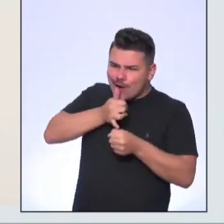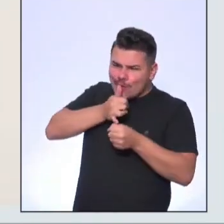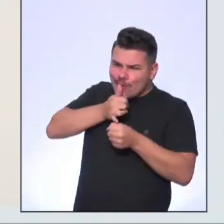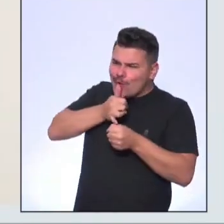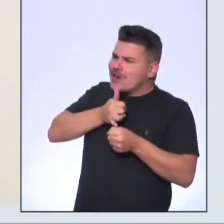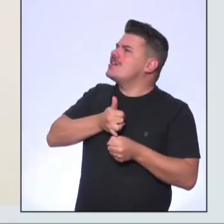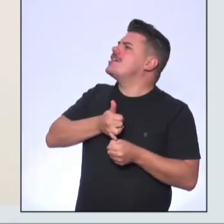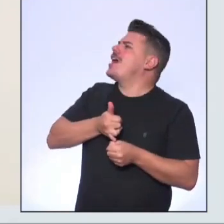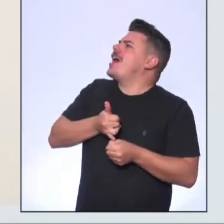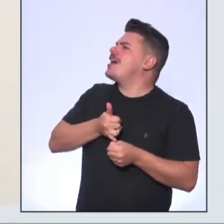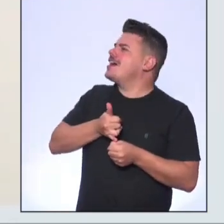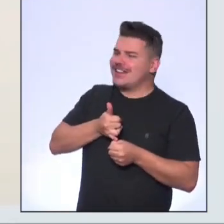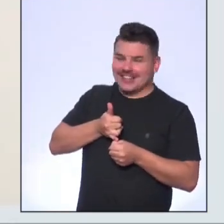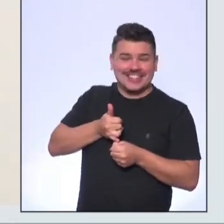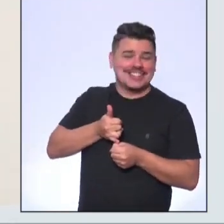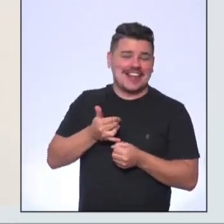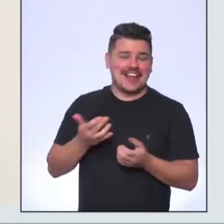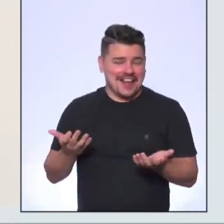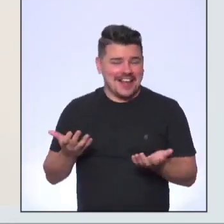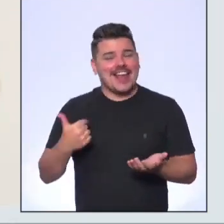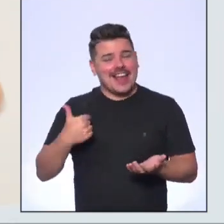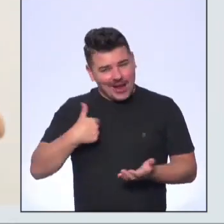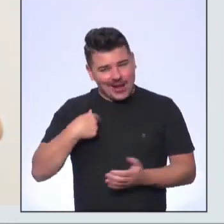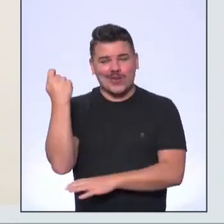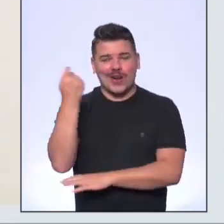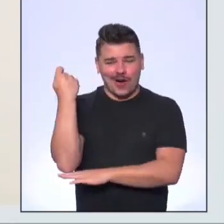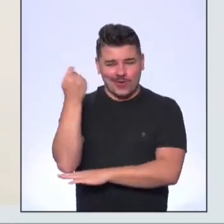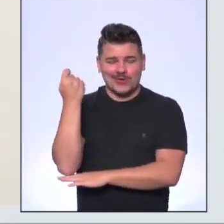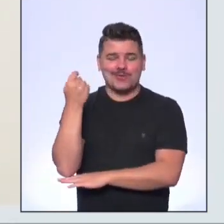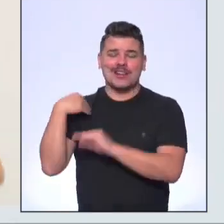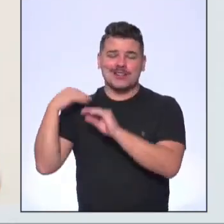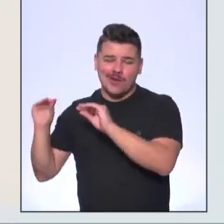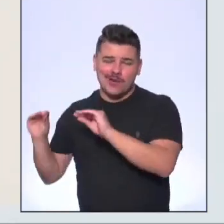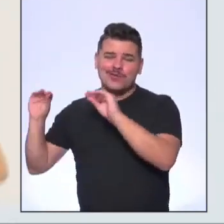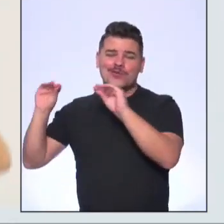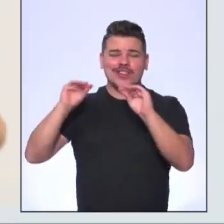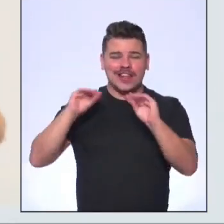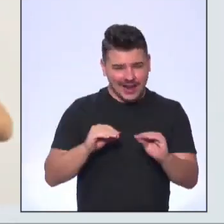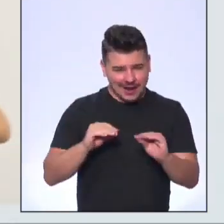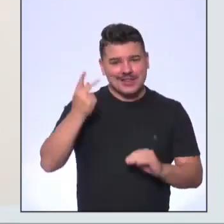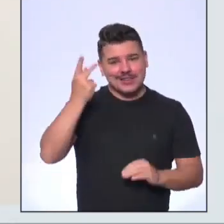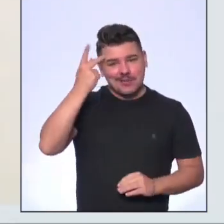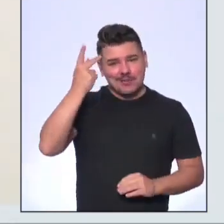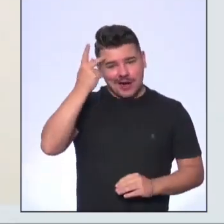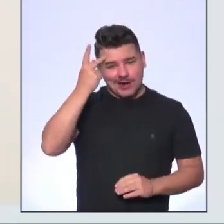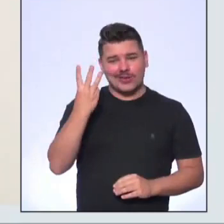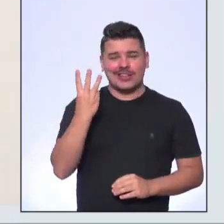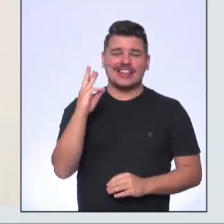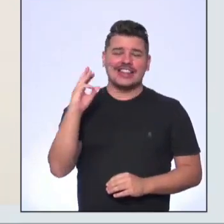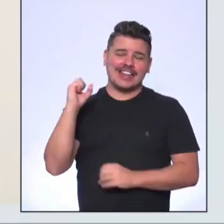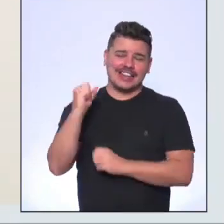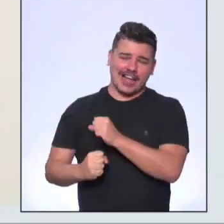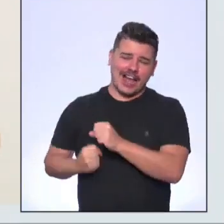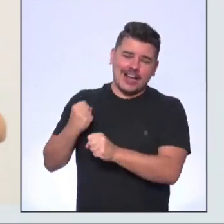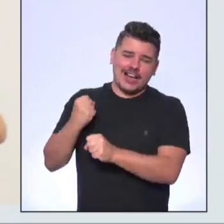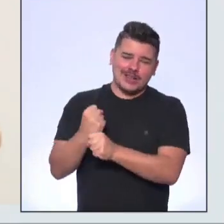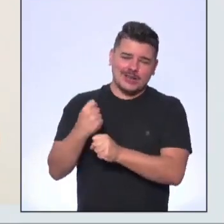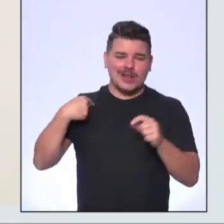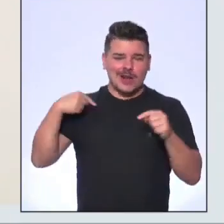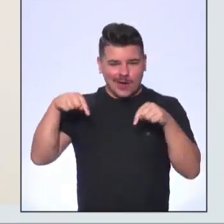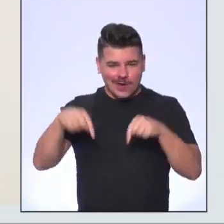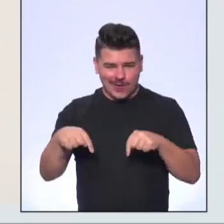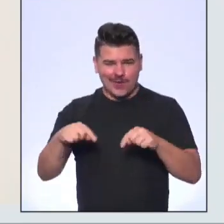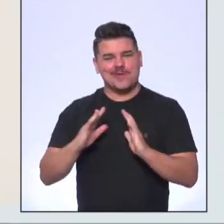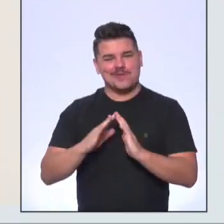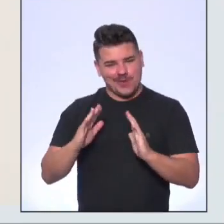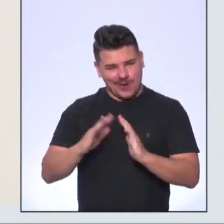sotaque? Pois é, eu sou gaúcho, mas há 30 anos, há mais de 30 anos, que eu já vivo em São Paulo, né? Eu vim para cá para fazer a